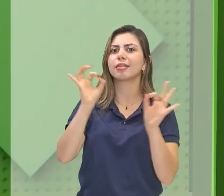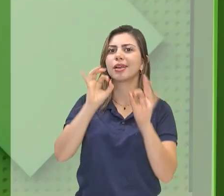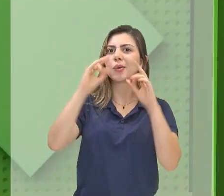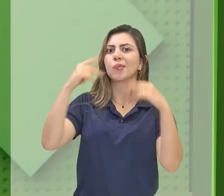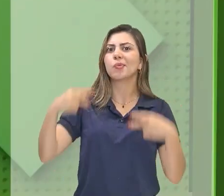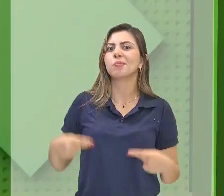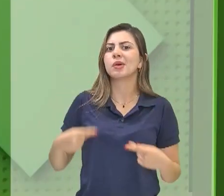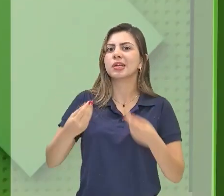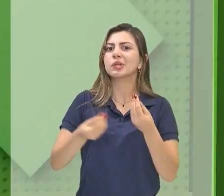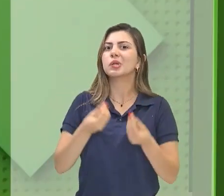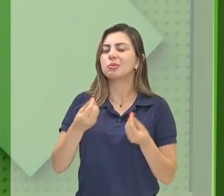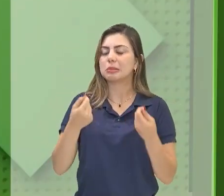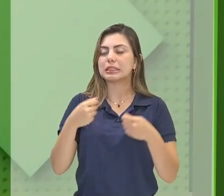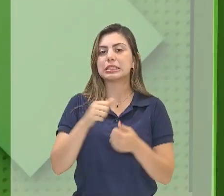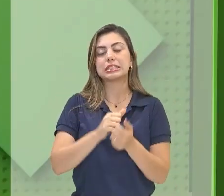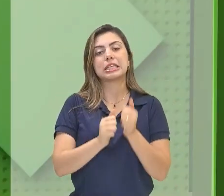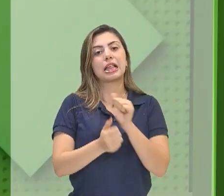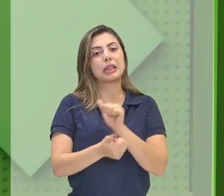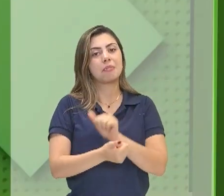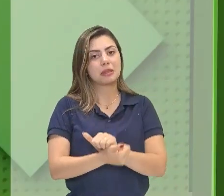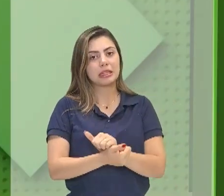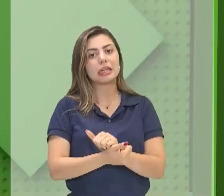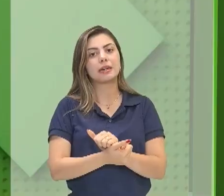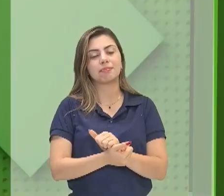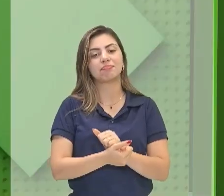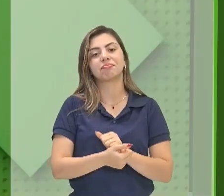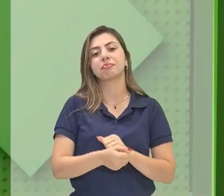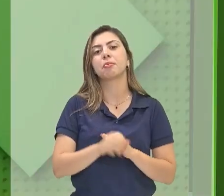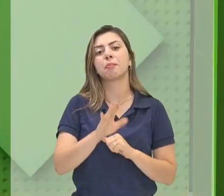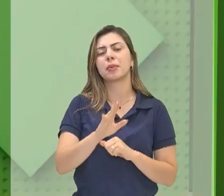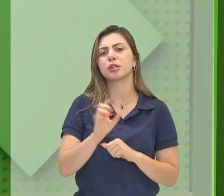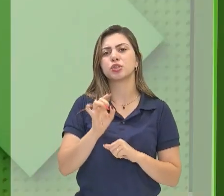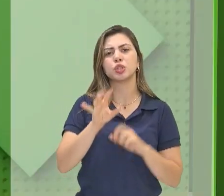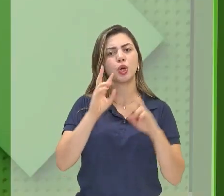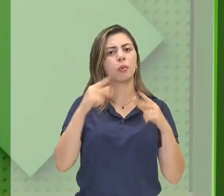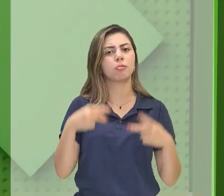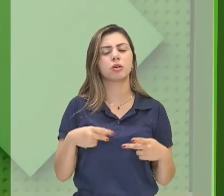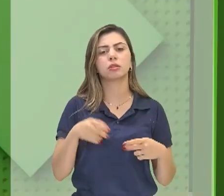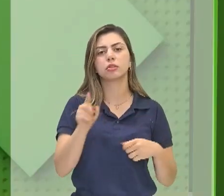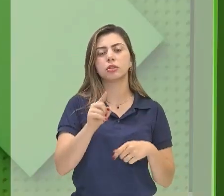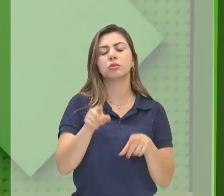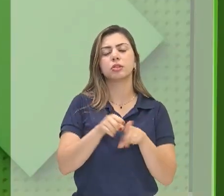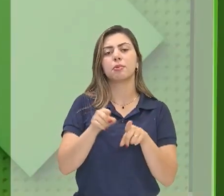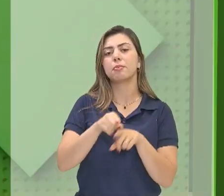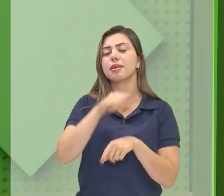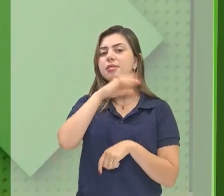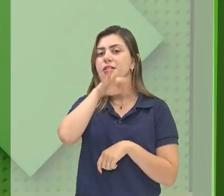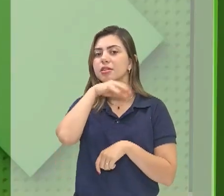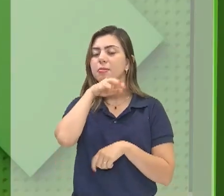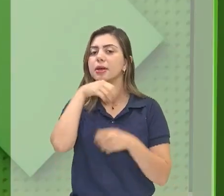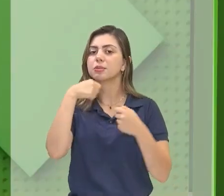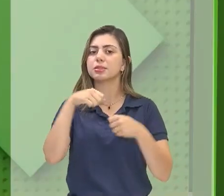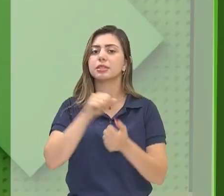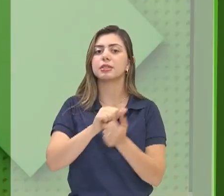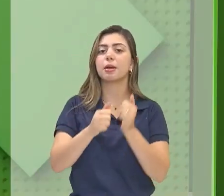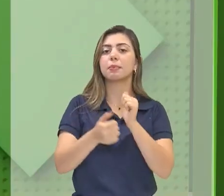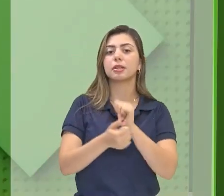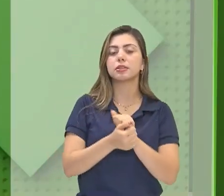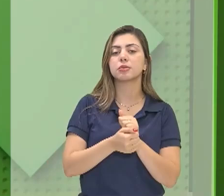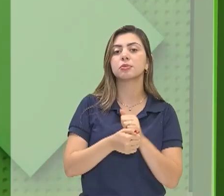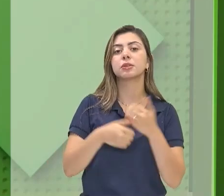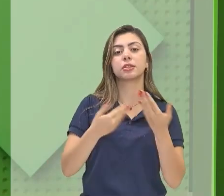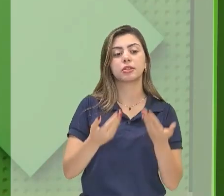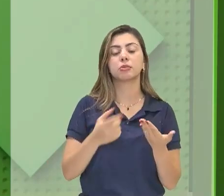precisa se adaptar, e não só o ser humano, mas outros animais também. Por isso que existem